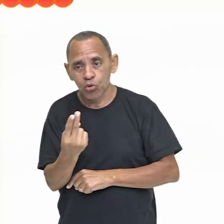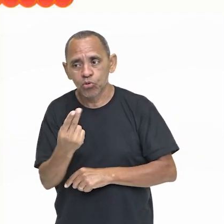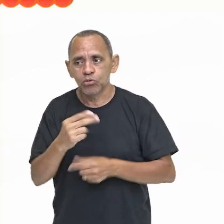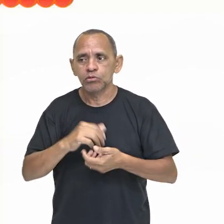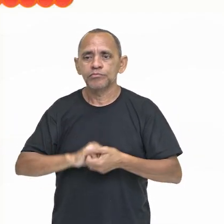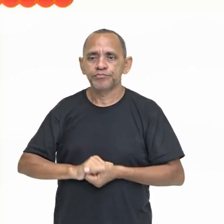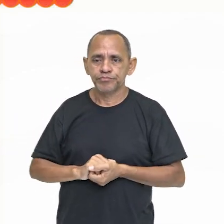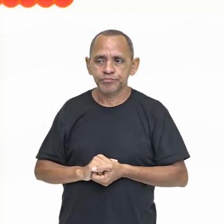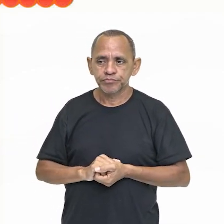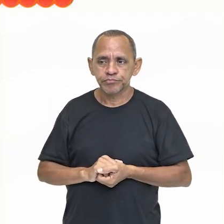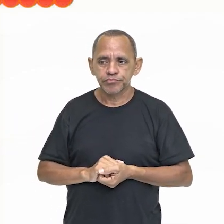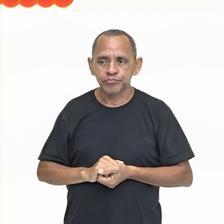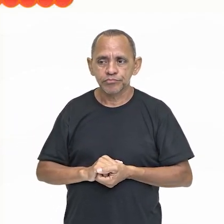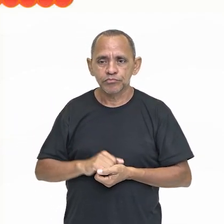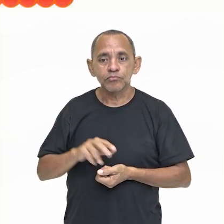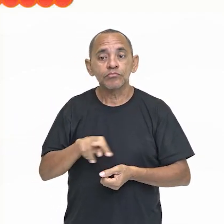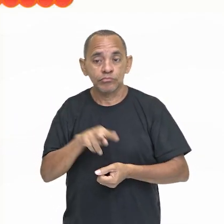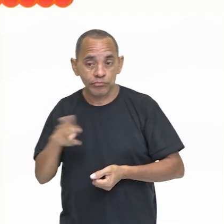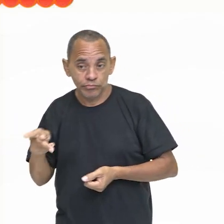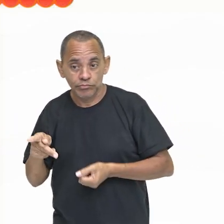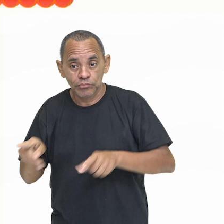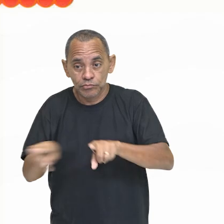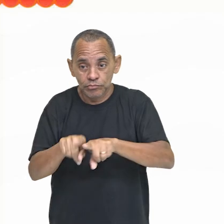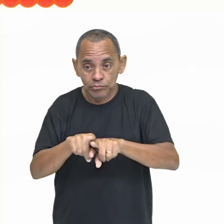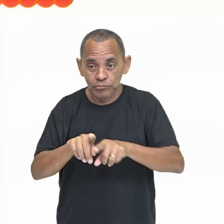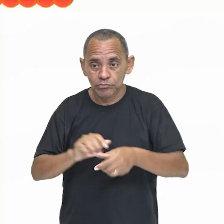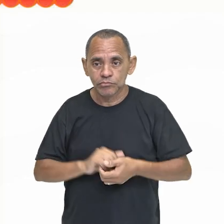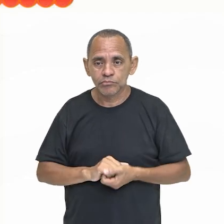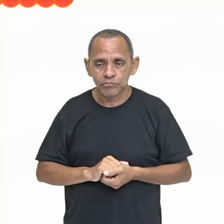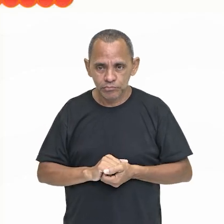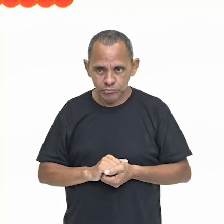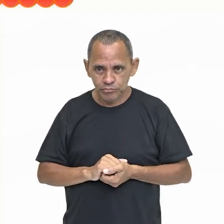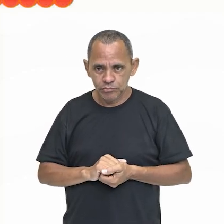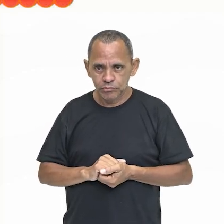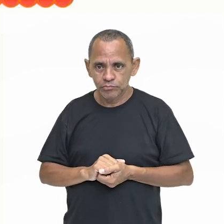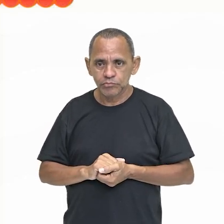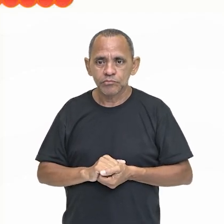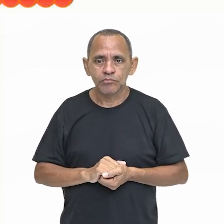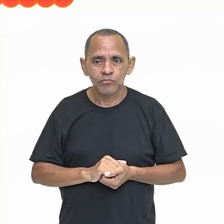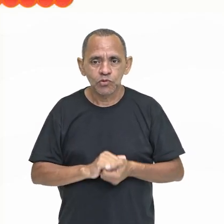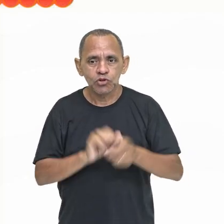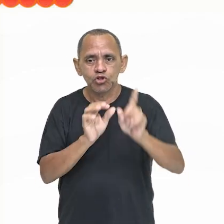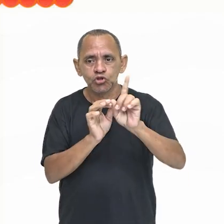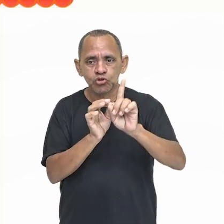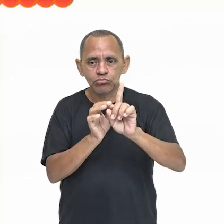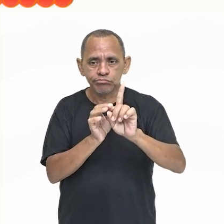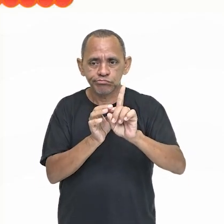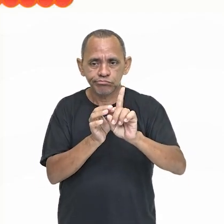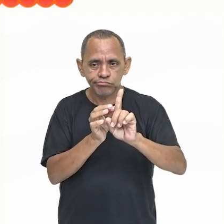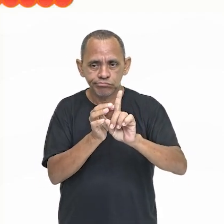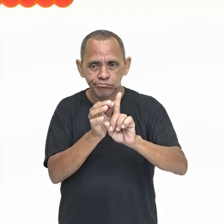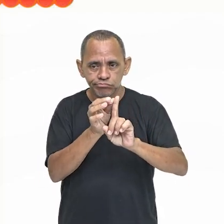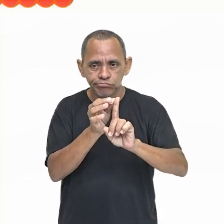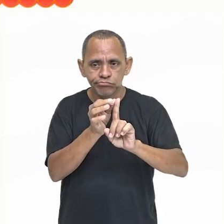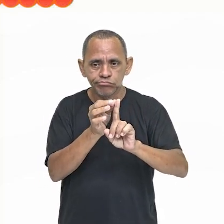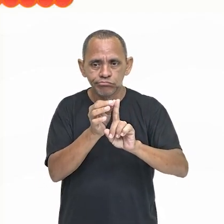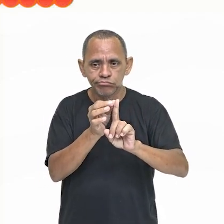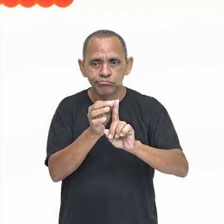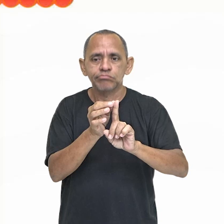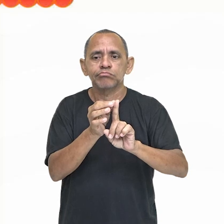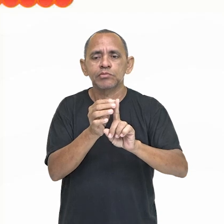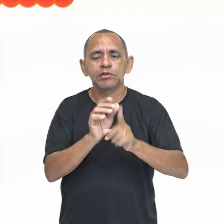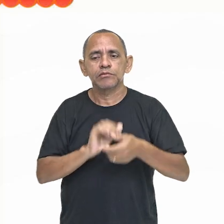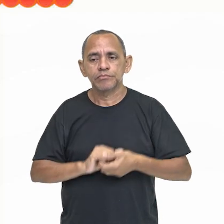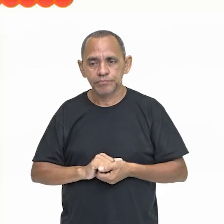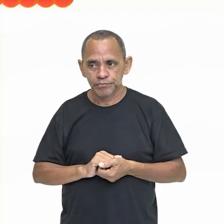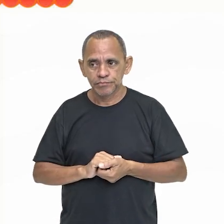na parte inferior, menos densa. Ela sobe, enquanto a água fria, na parte superior,